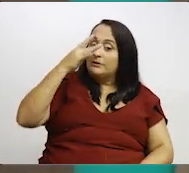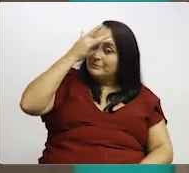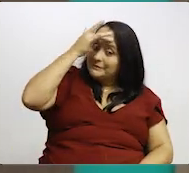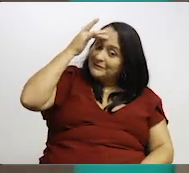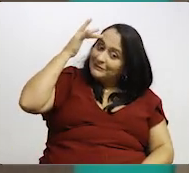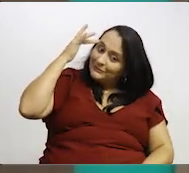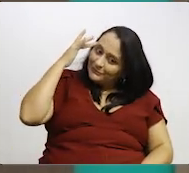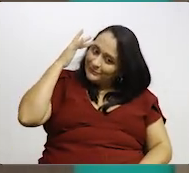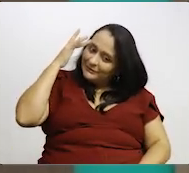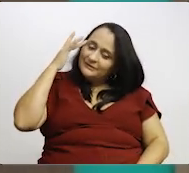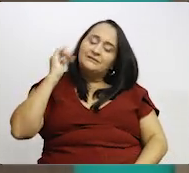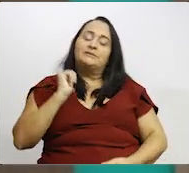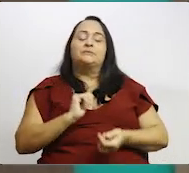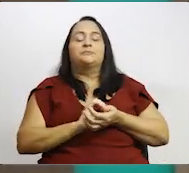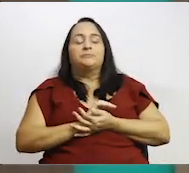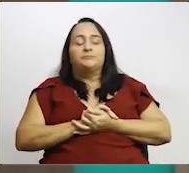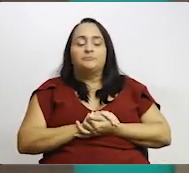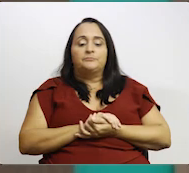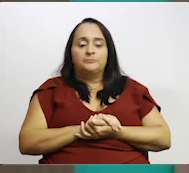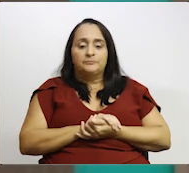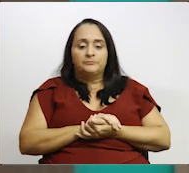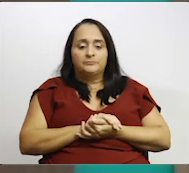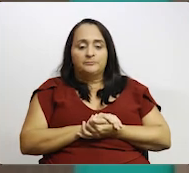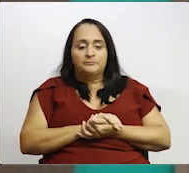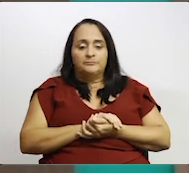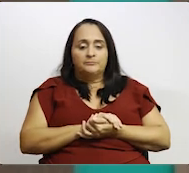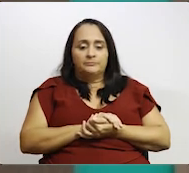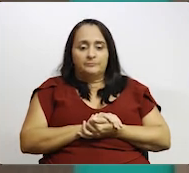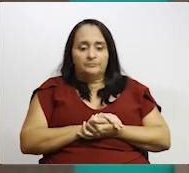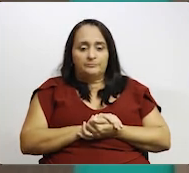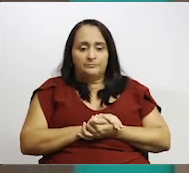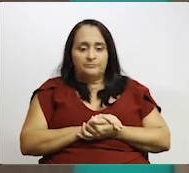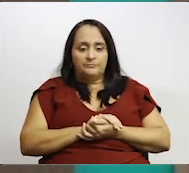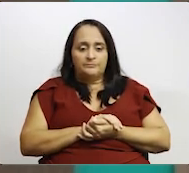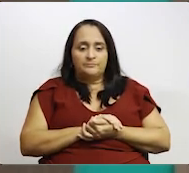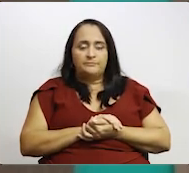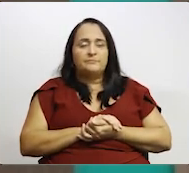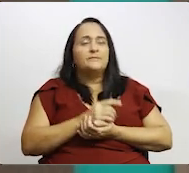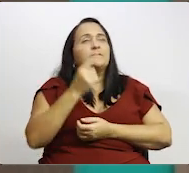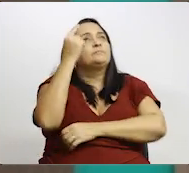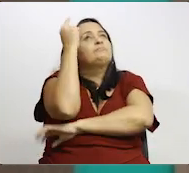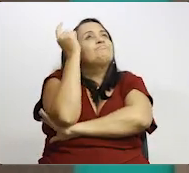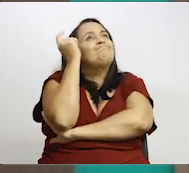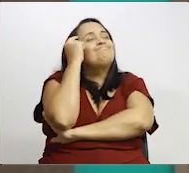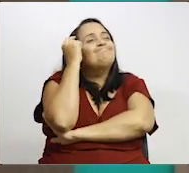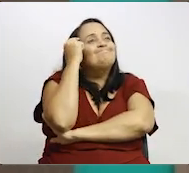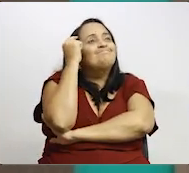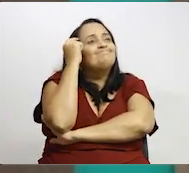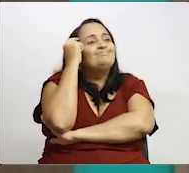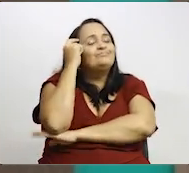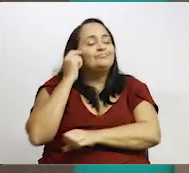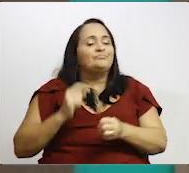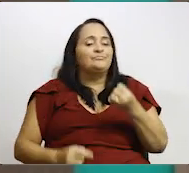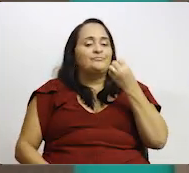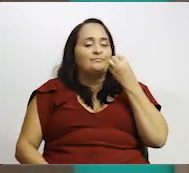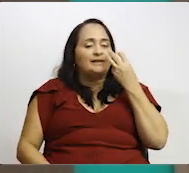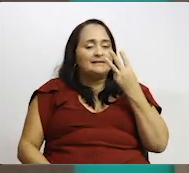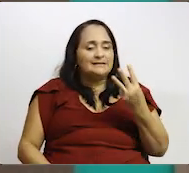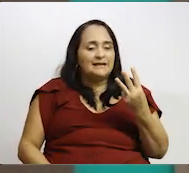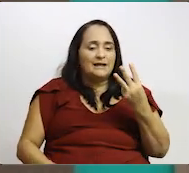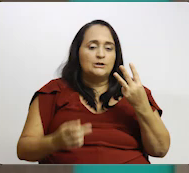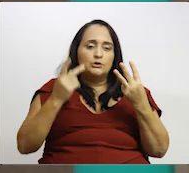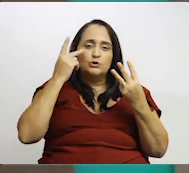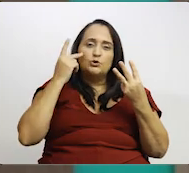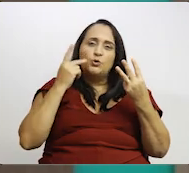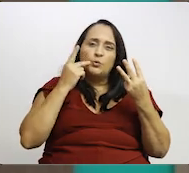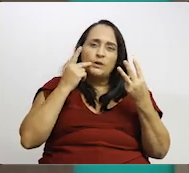pessoas. 3 coisas para 4 pessoas. Pense aí, 3 chocolates para 4. Cada